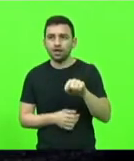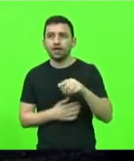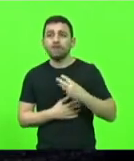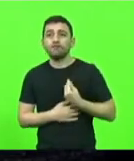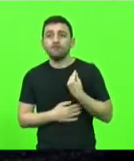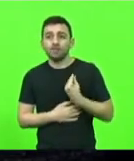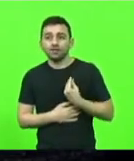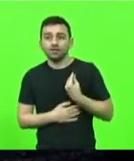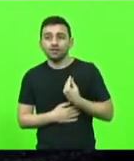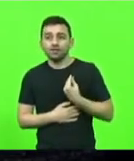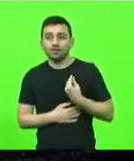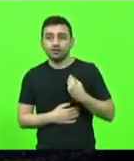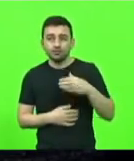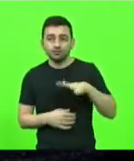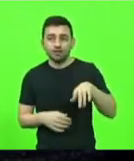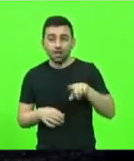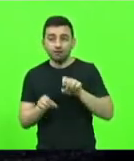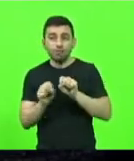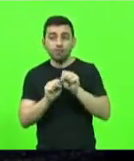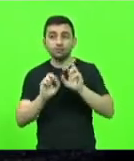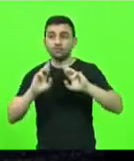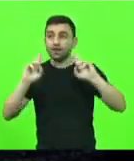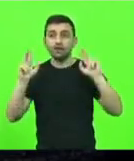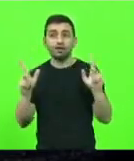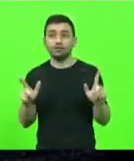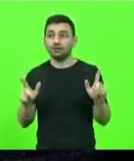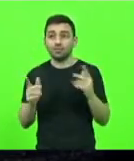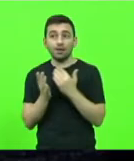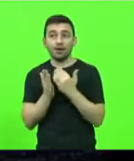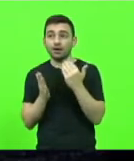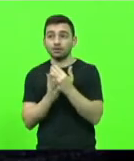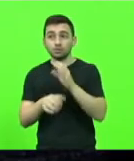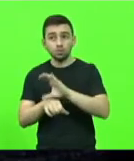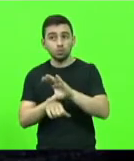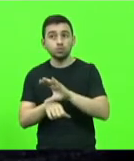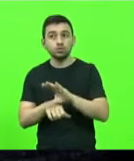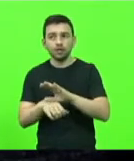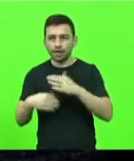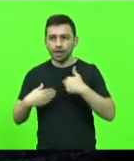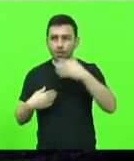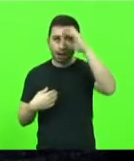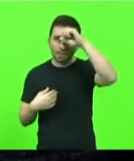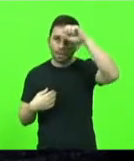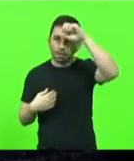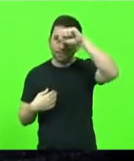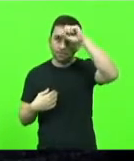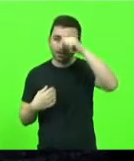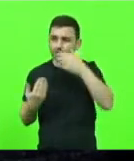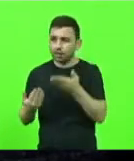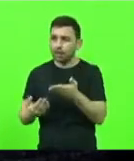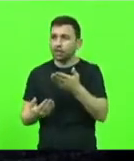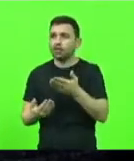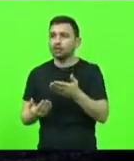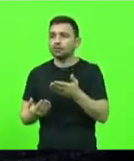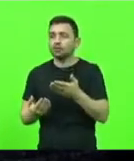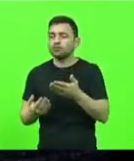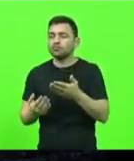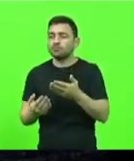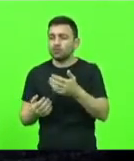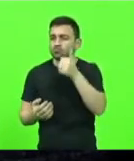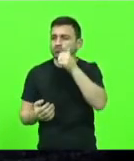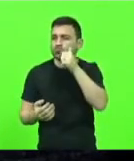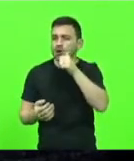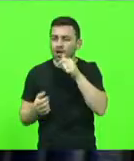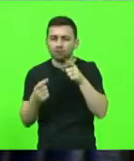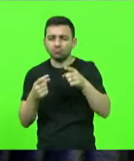Maior foi uma formação a parte aprende com o exemplo da nossa diva do canto lírico que